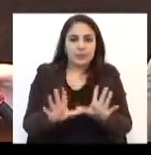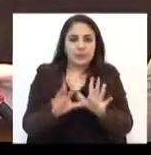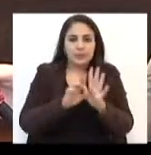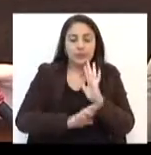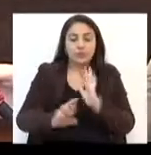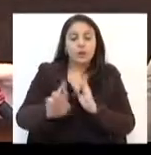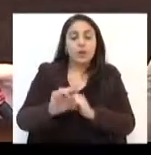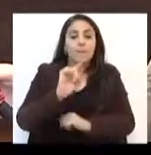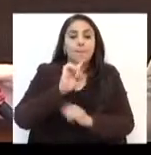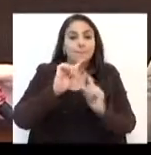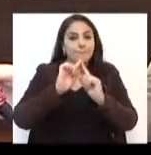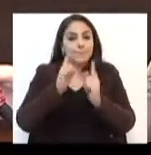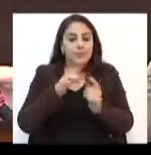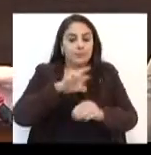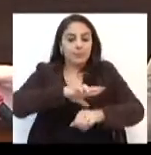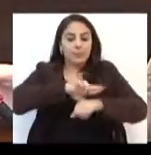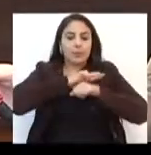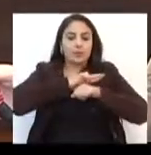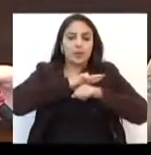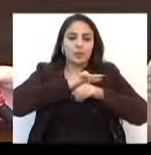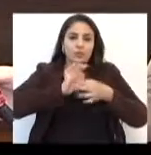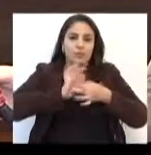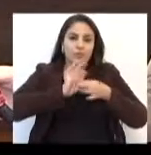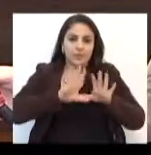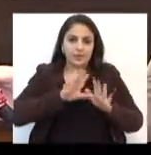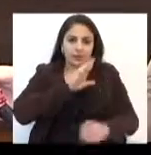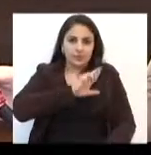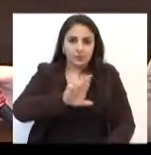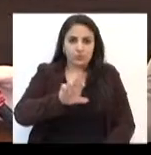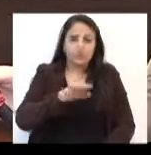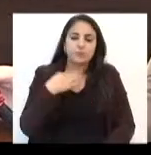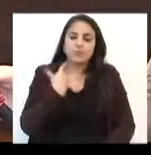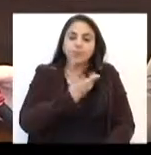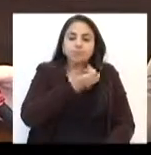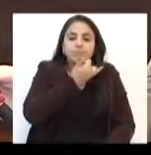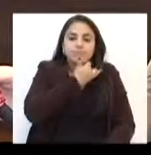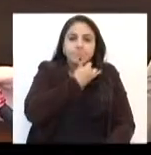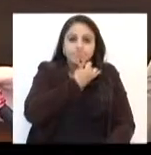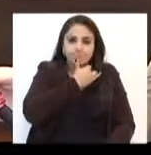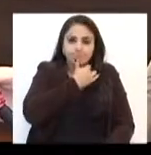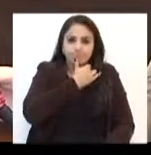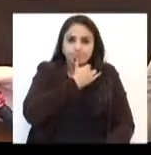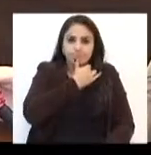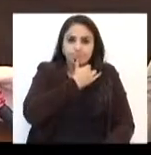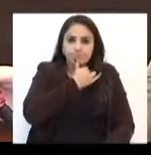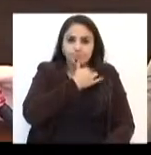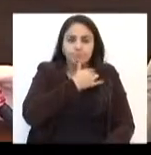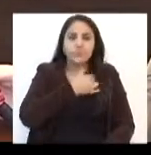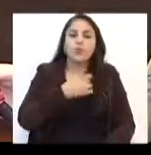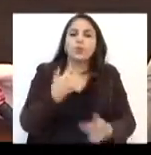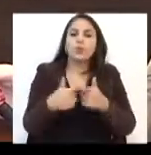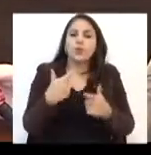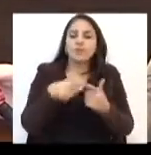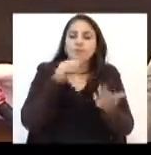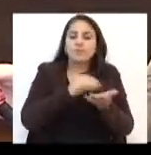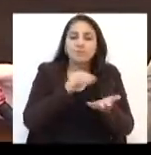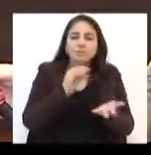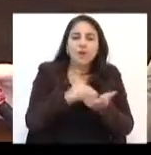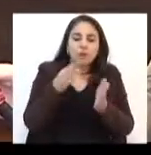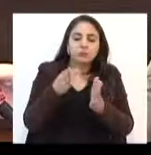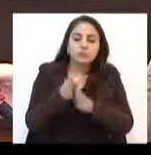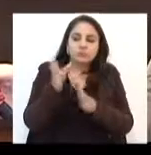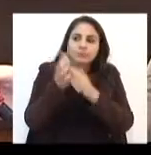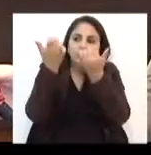mas sim ele protege essa liberdade religiosa. Mas, infelizmente, devido a essa falta